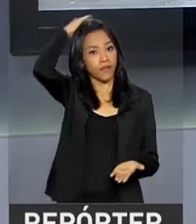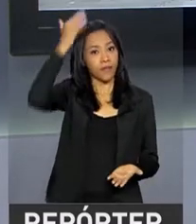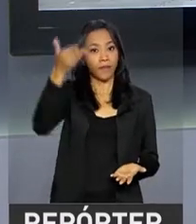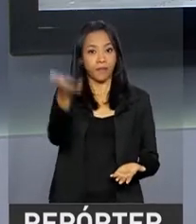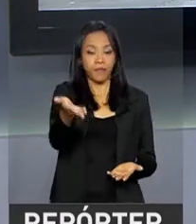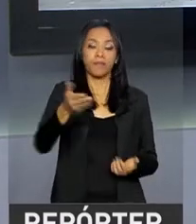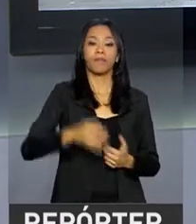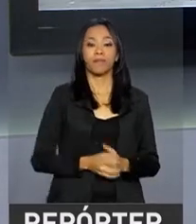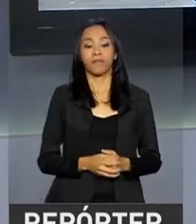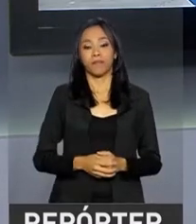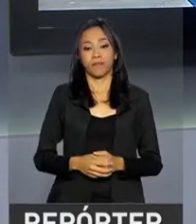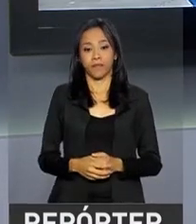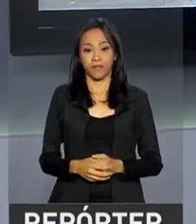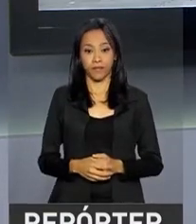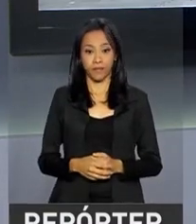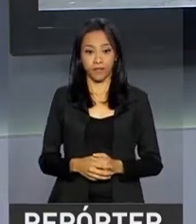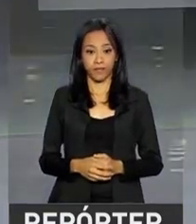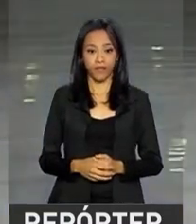você